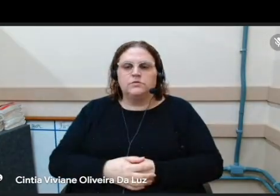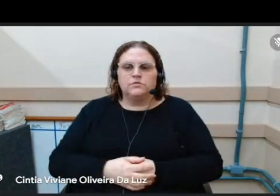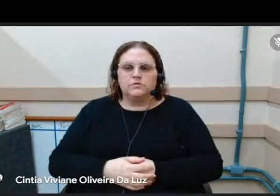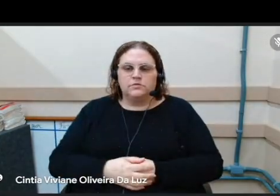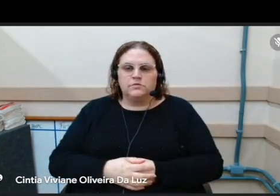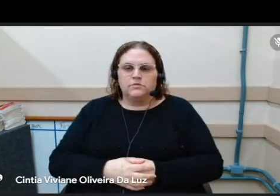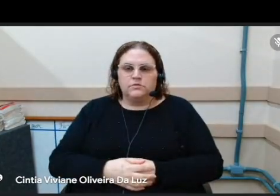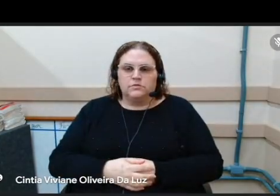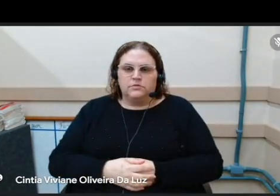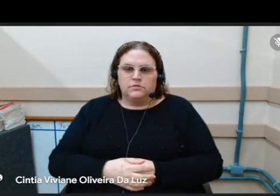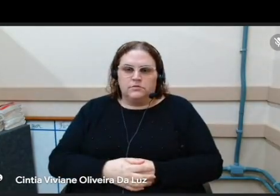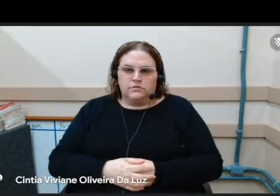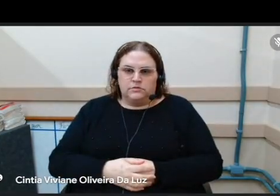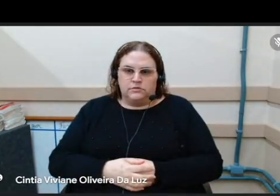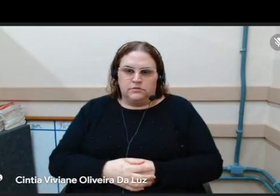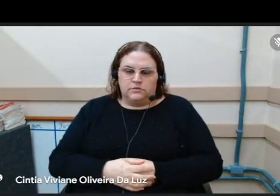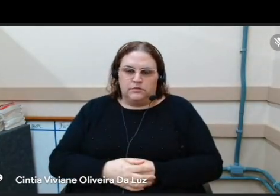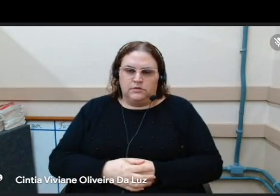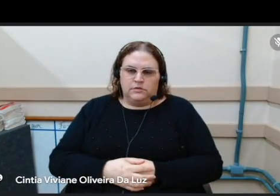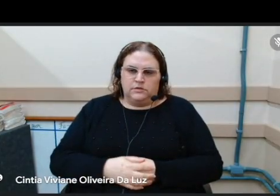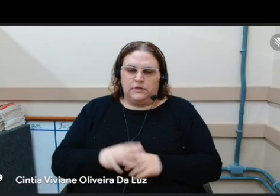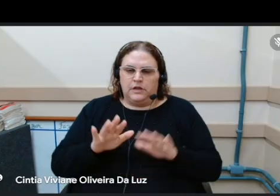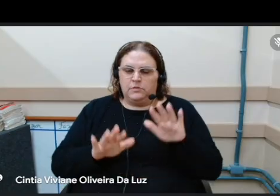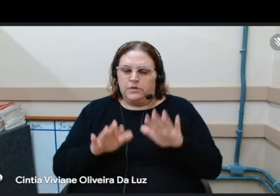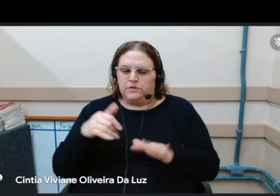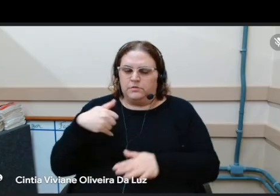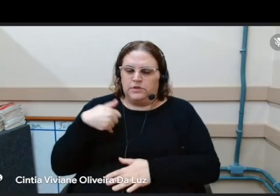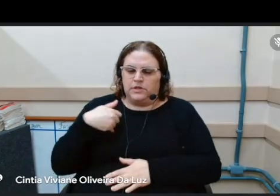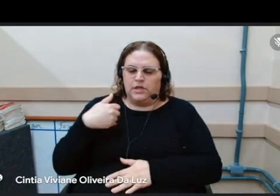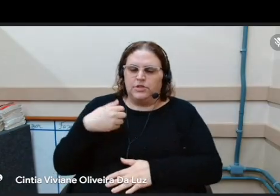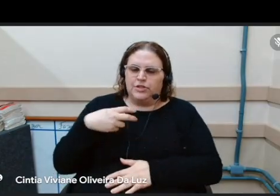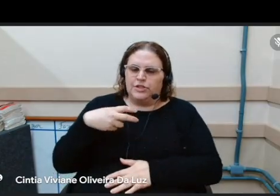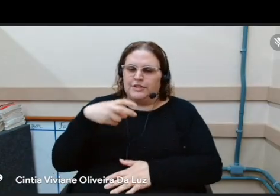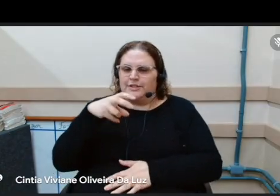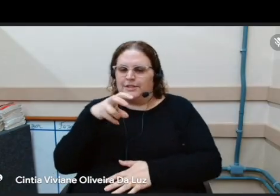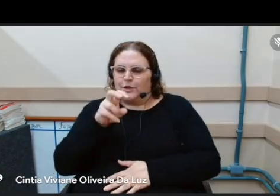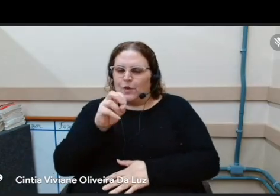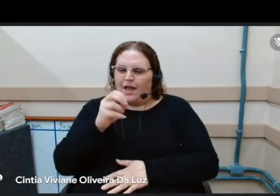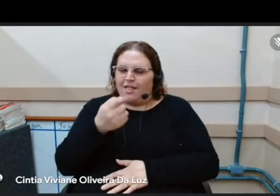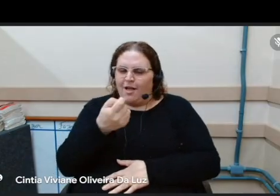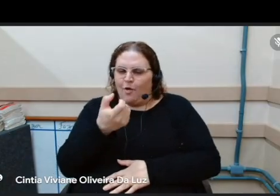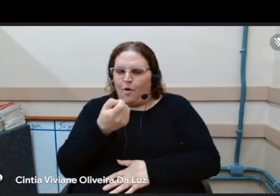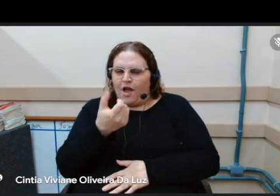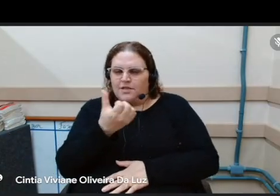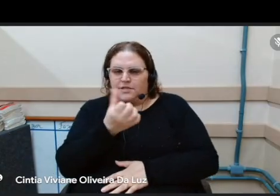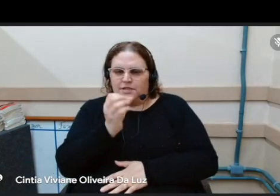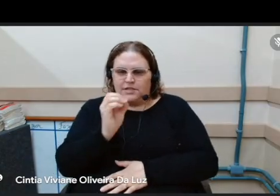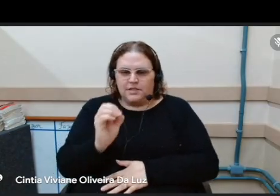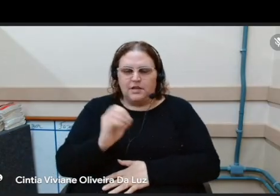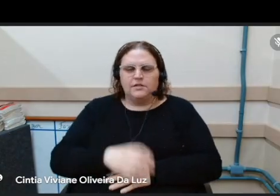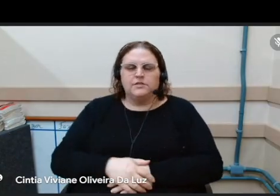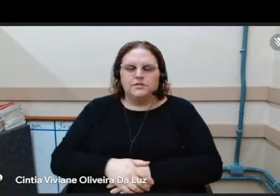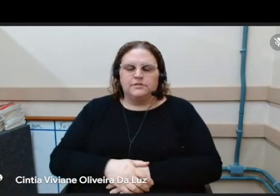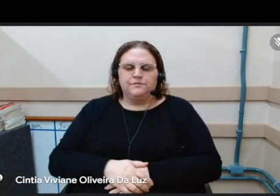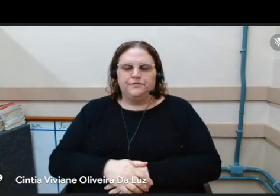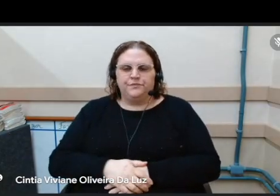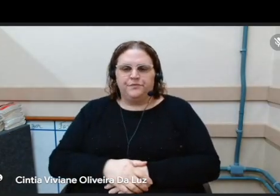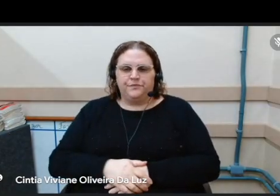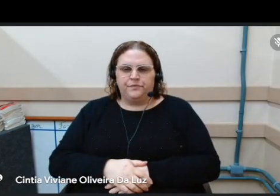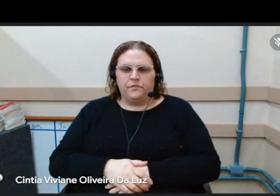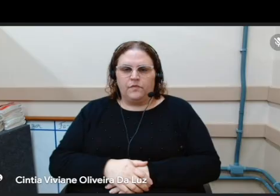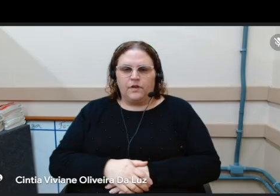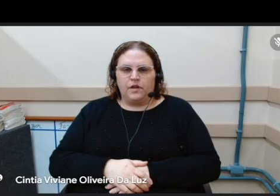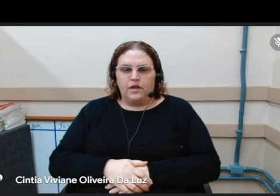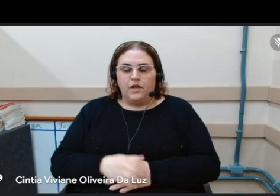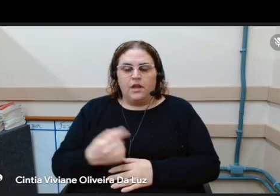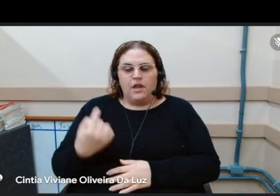na na faixa dos 50 e poucos quase 60 eh e atrás de mim